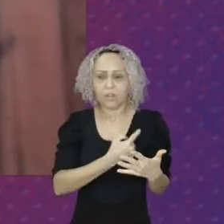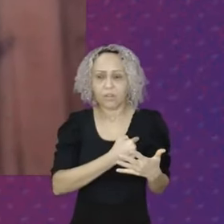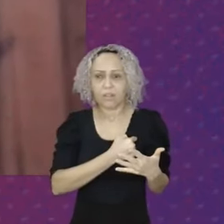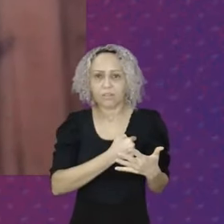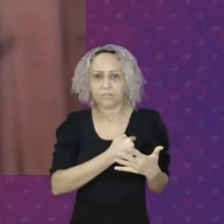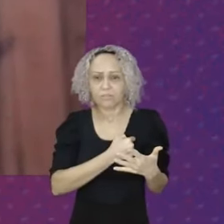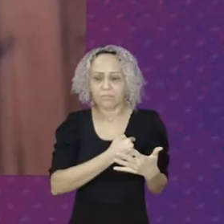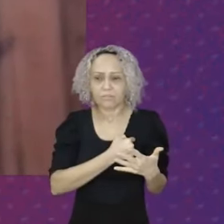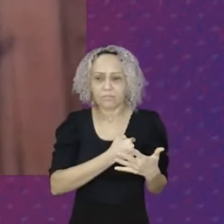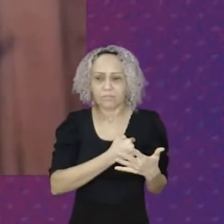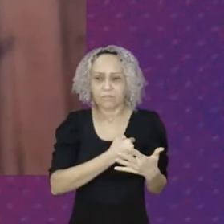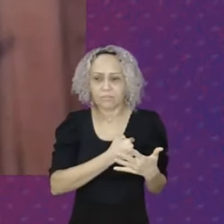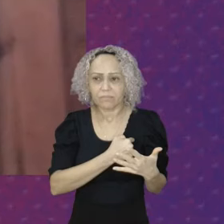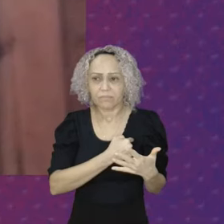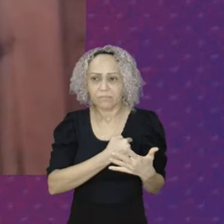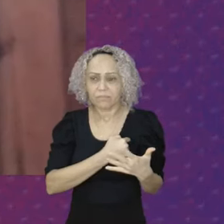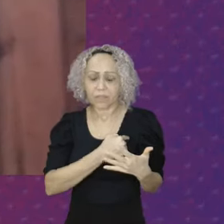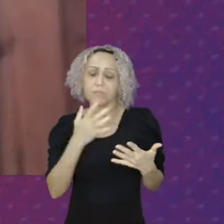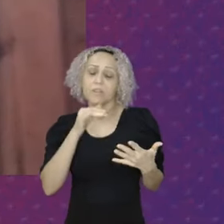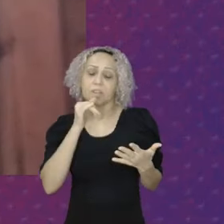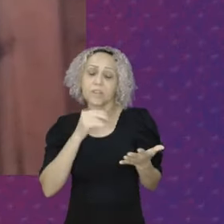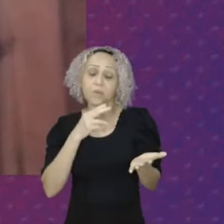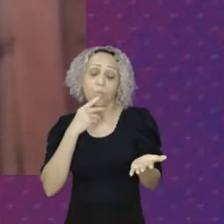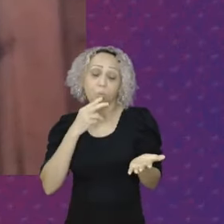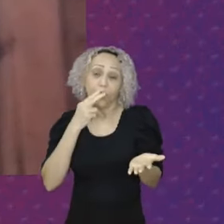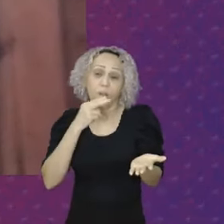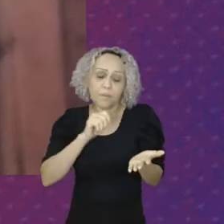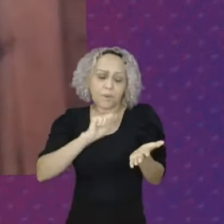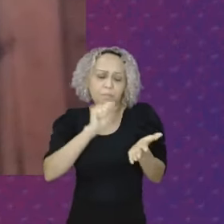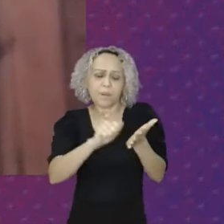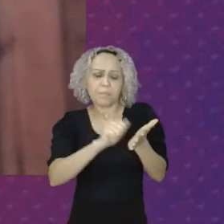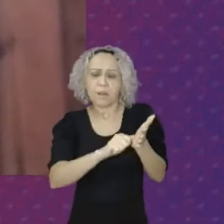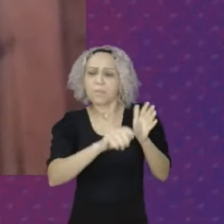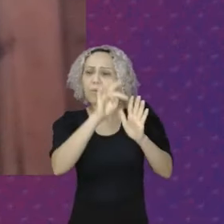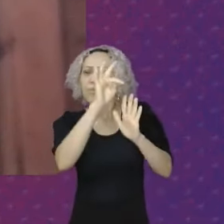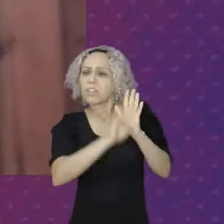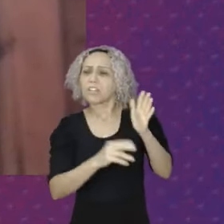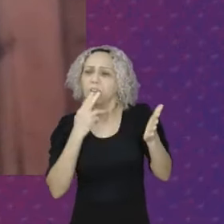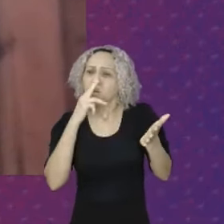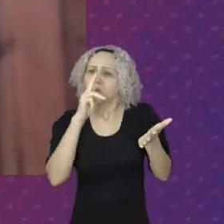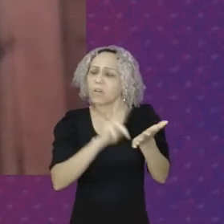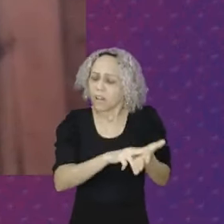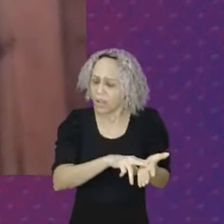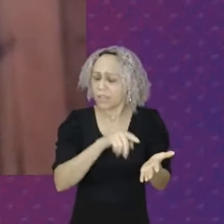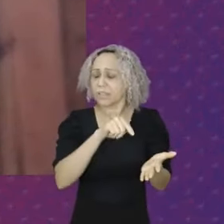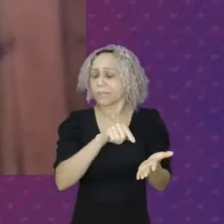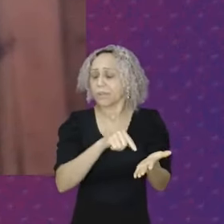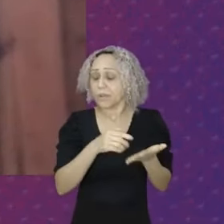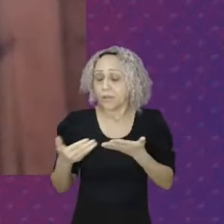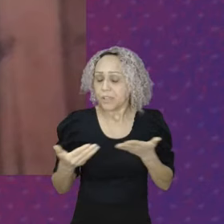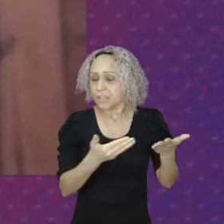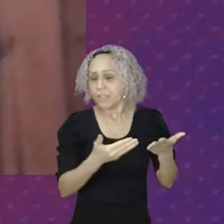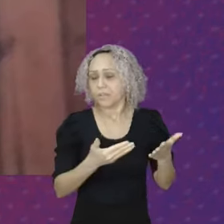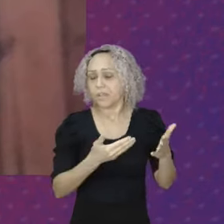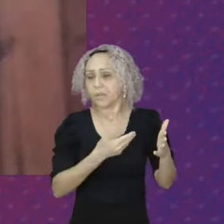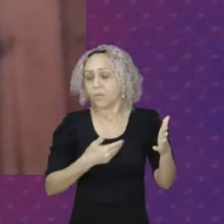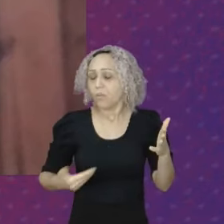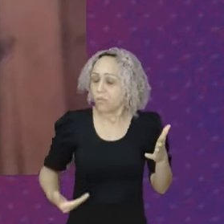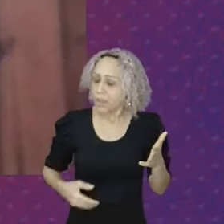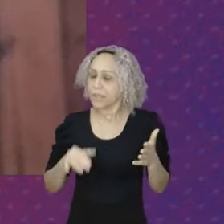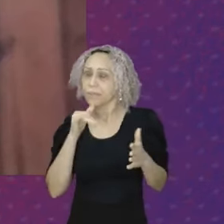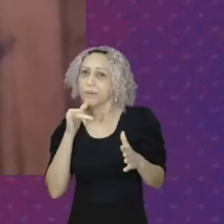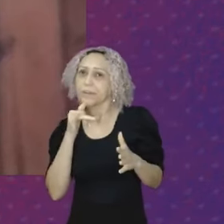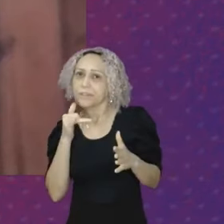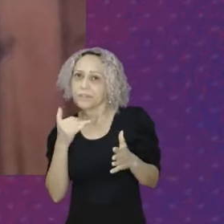é uma uma uma carta de propostas que busca garantir as políticas públicas principalmente no âmbito do SUS serviços de segurança pública e